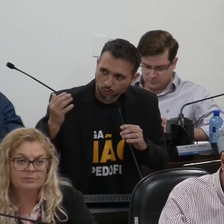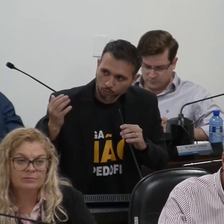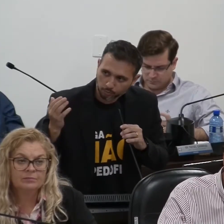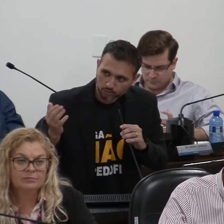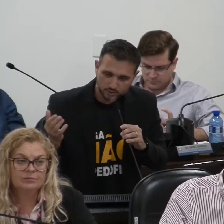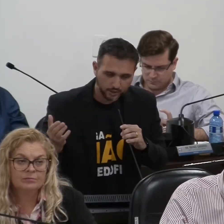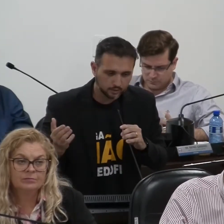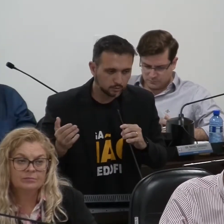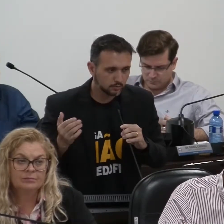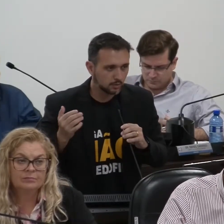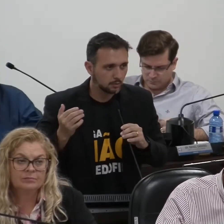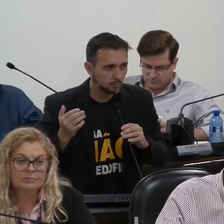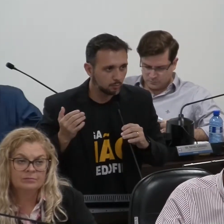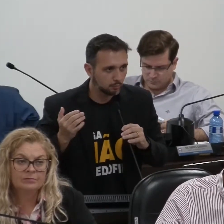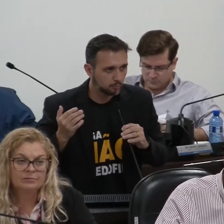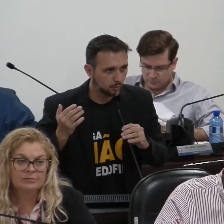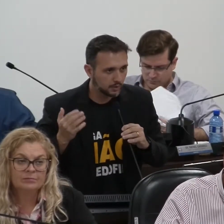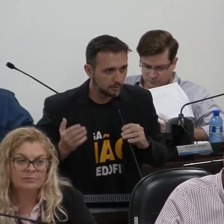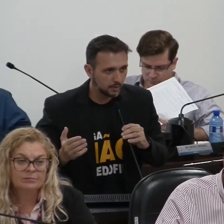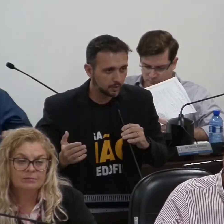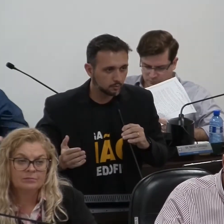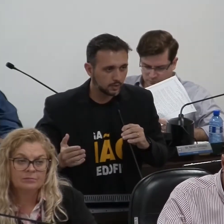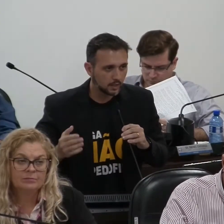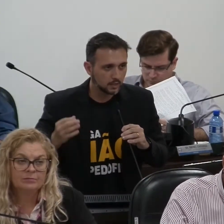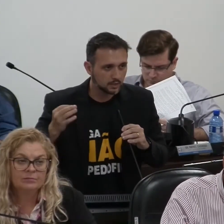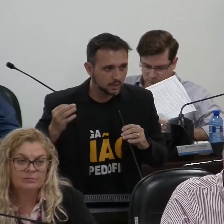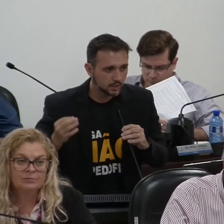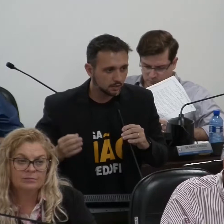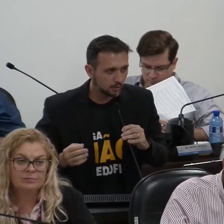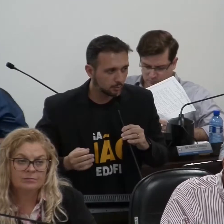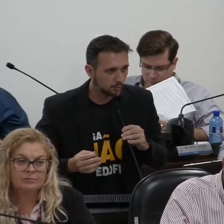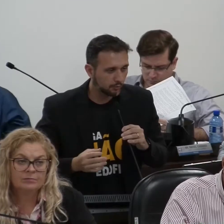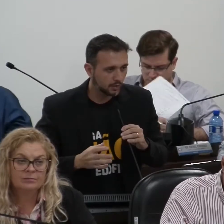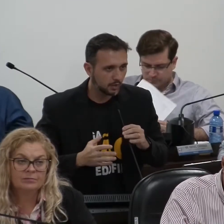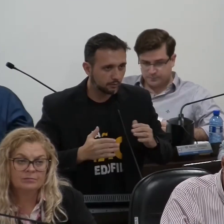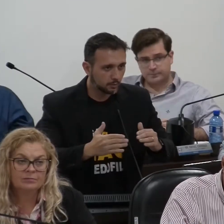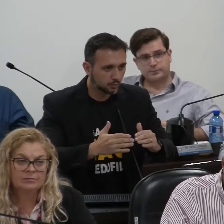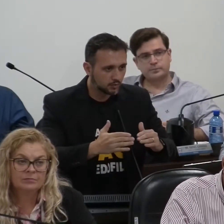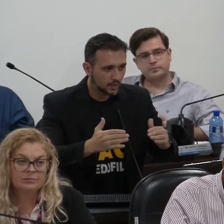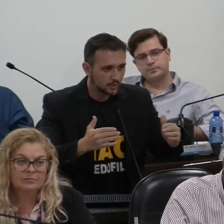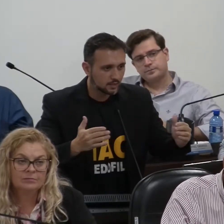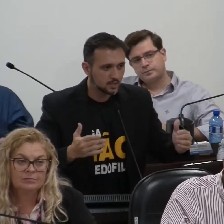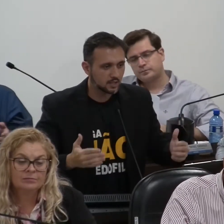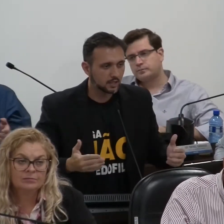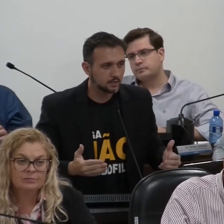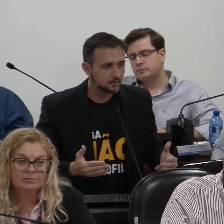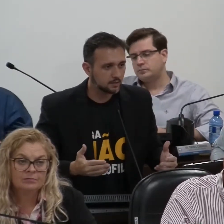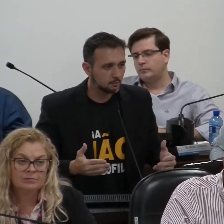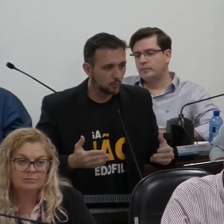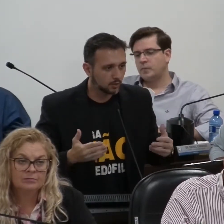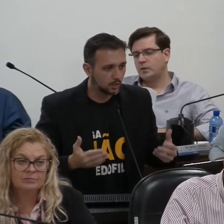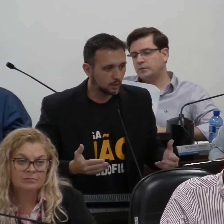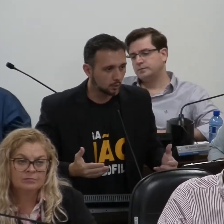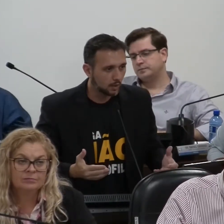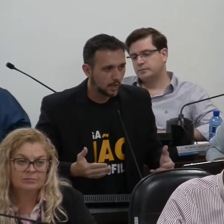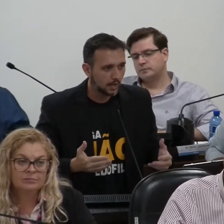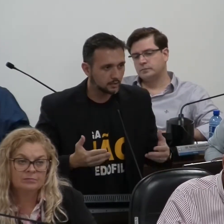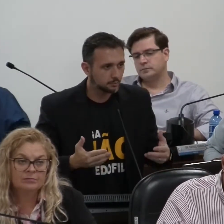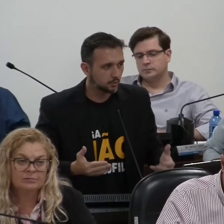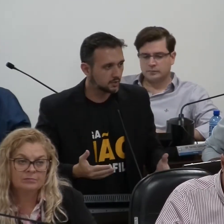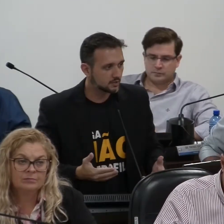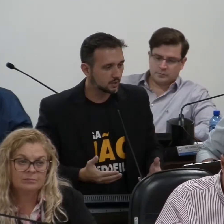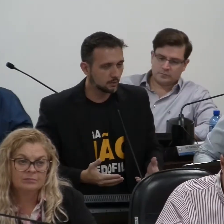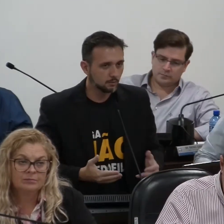juntamente com o projeto Poder para Mudar, Diga Não à Pedofilia. Vamos deixar esse modelo